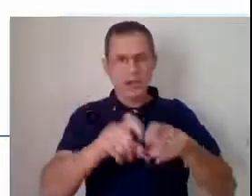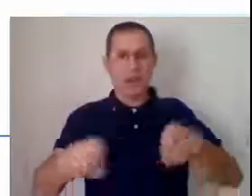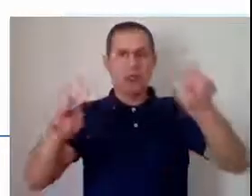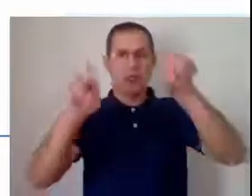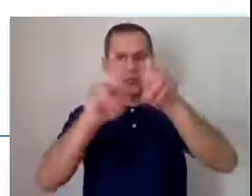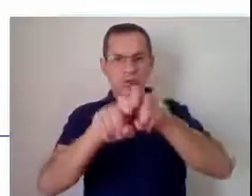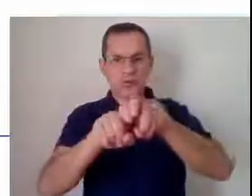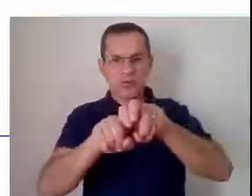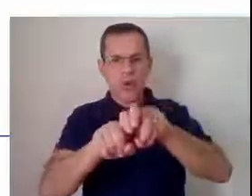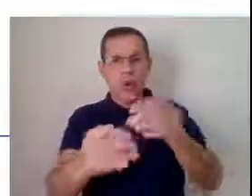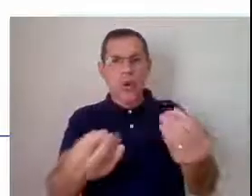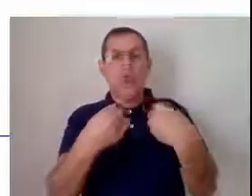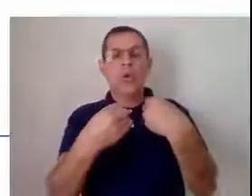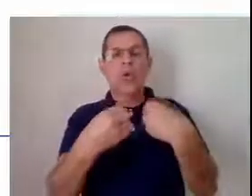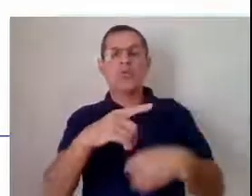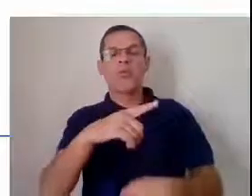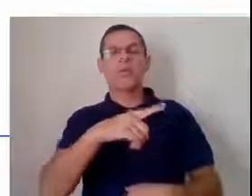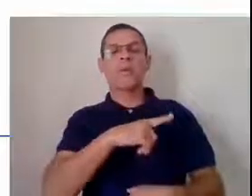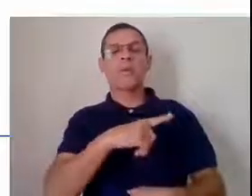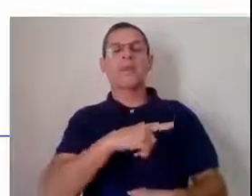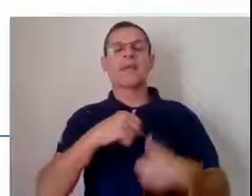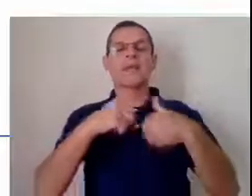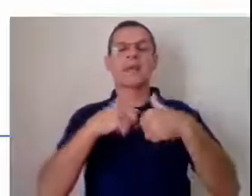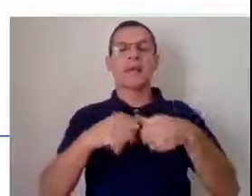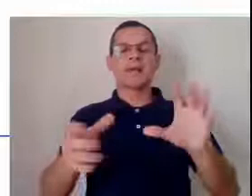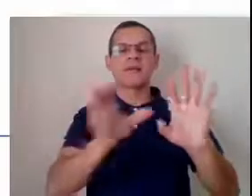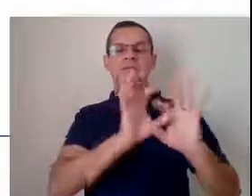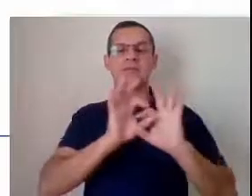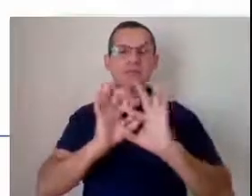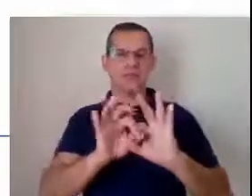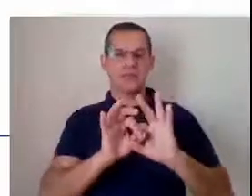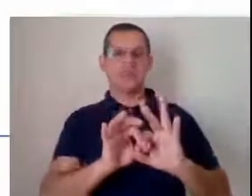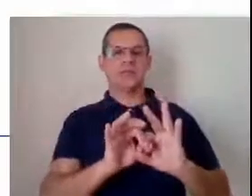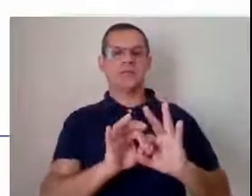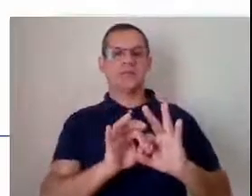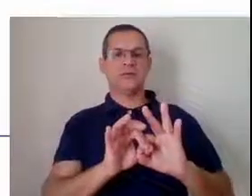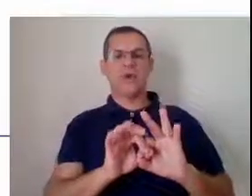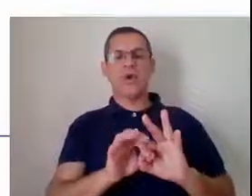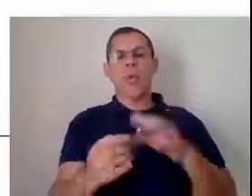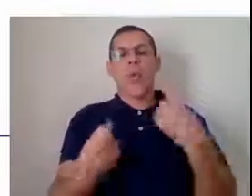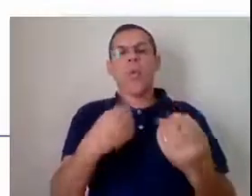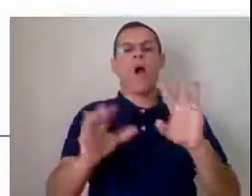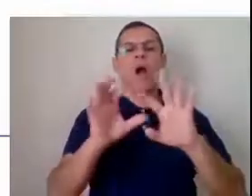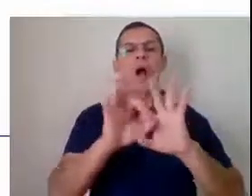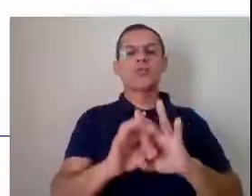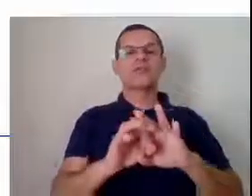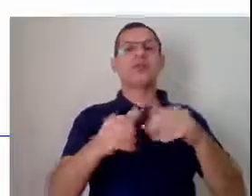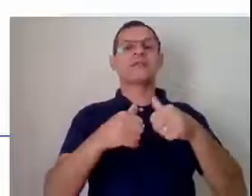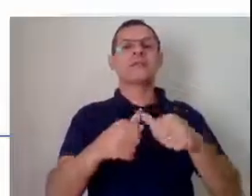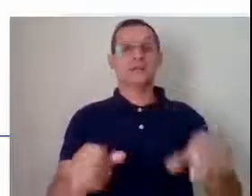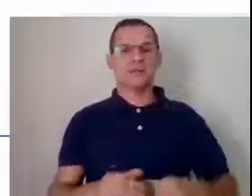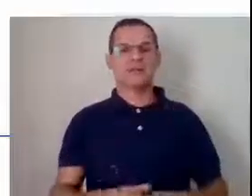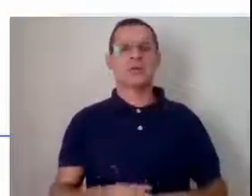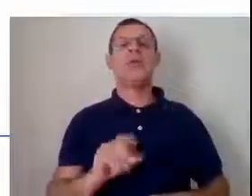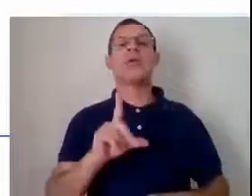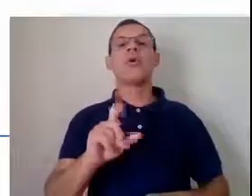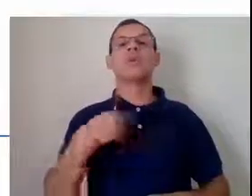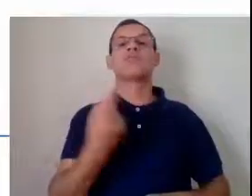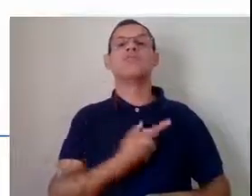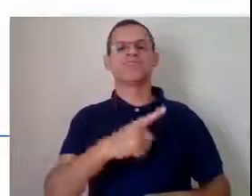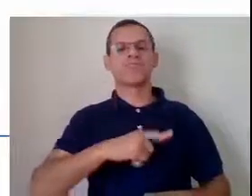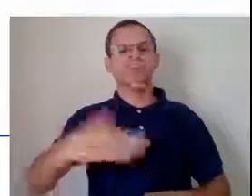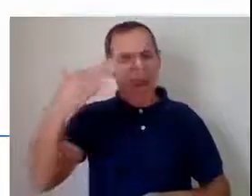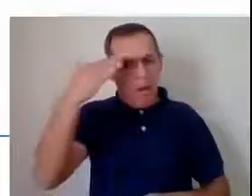computacional. Como se estabelecem essas relações? Quais relações são essas? O que nós temos